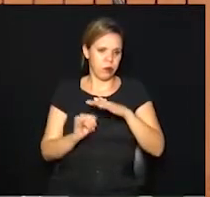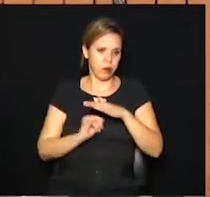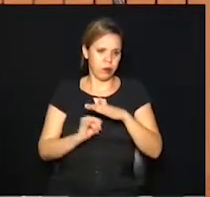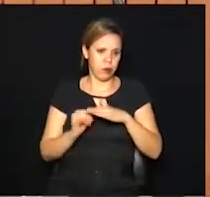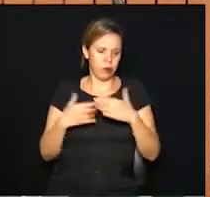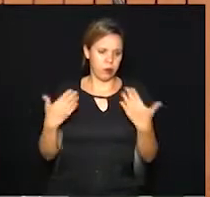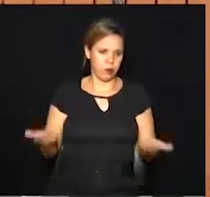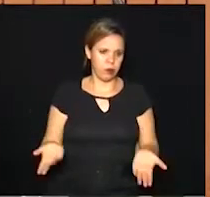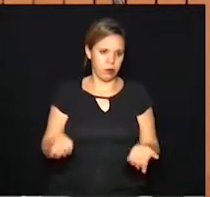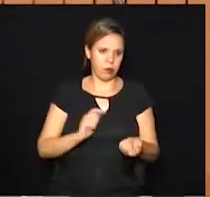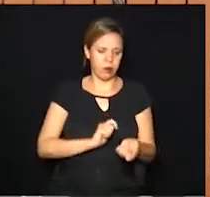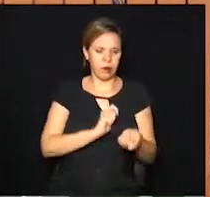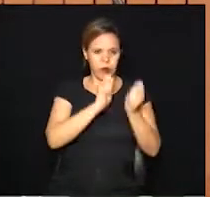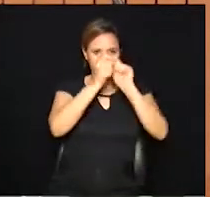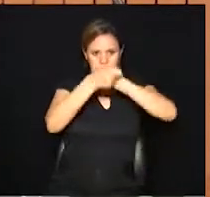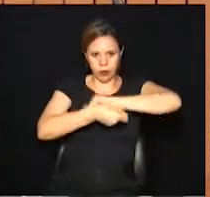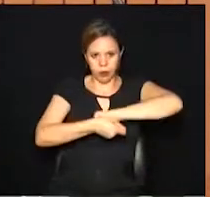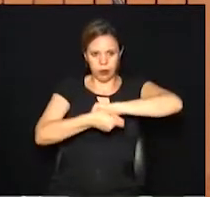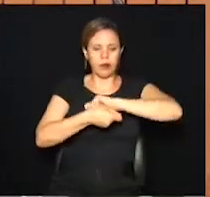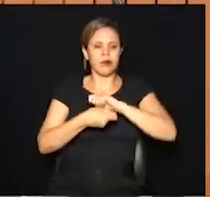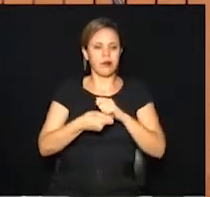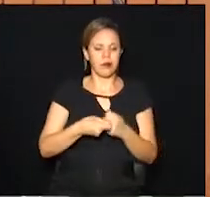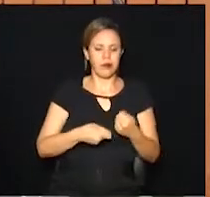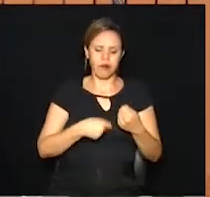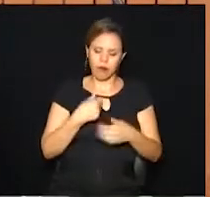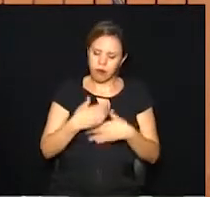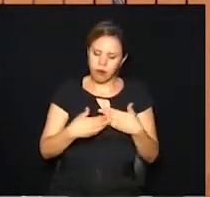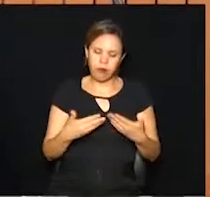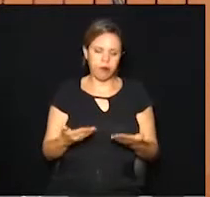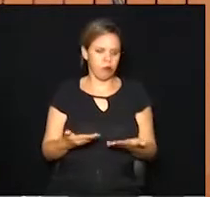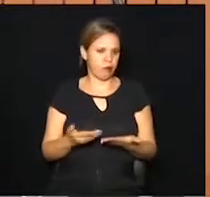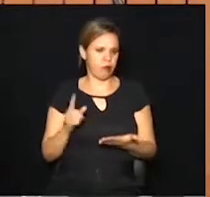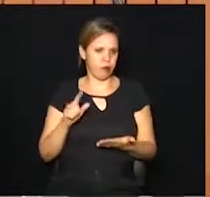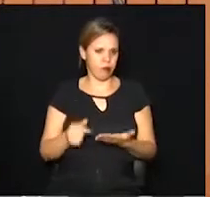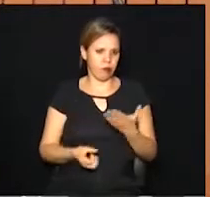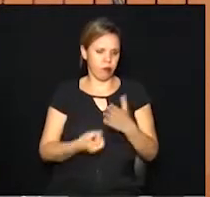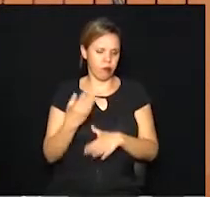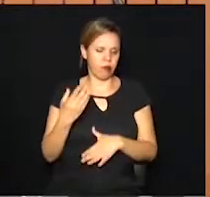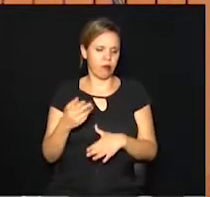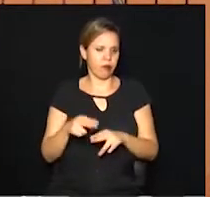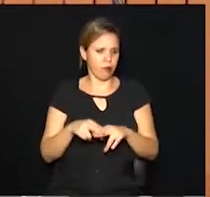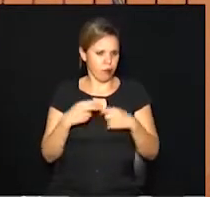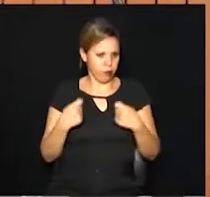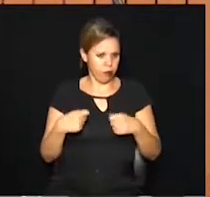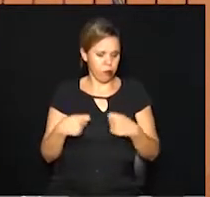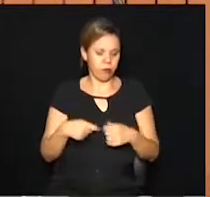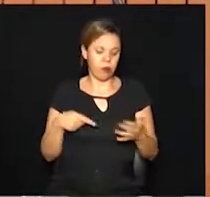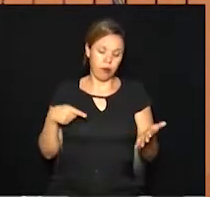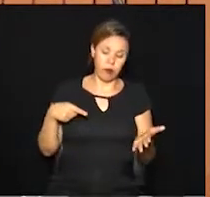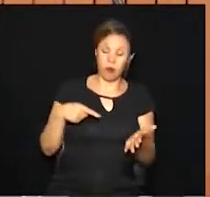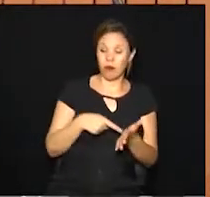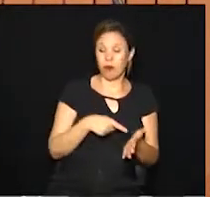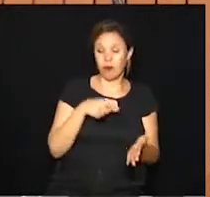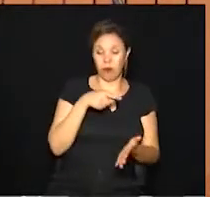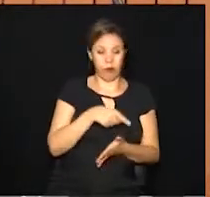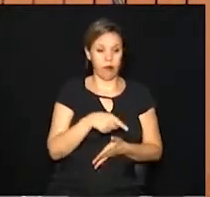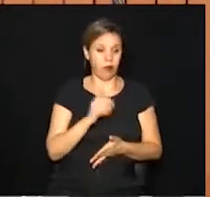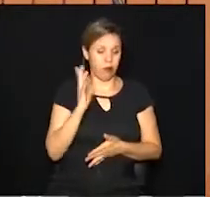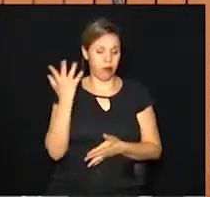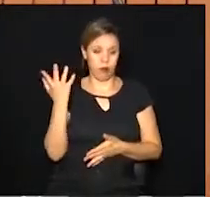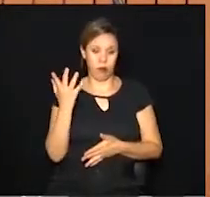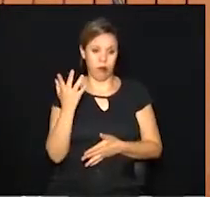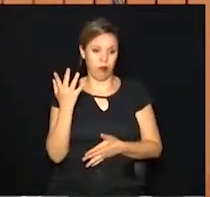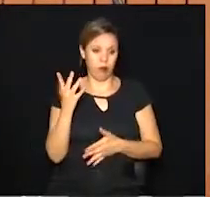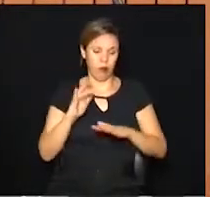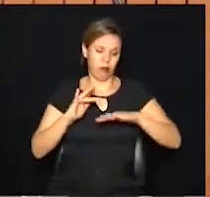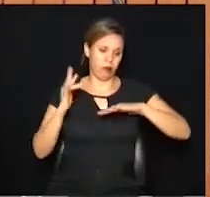então, estejam adaptadas, estejam se adaptando a esse cenário para que essas denúncias que aconteçam